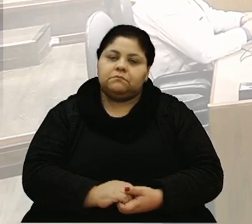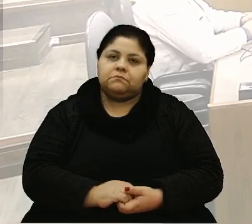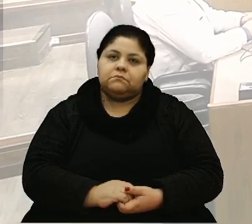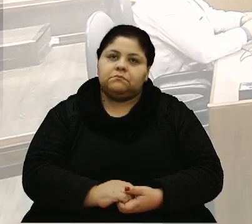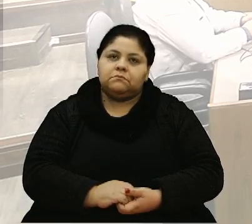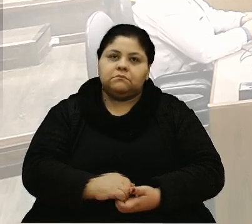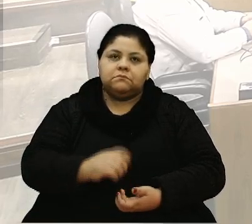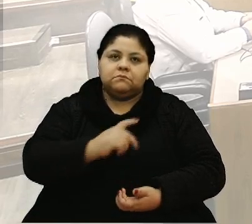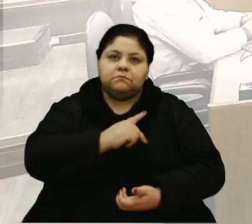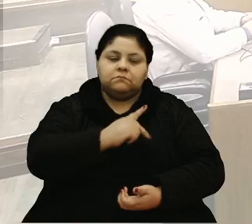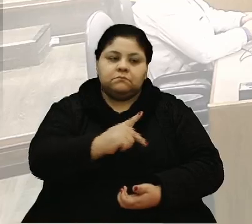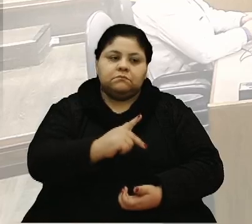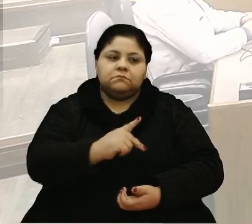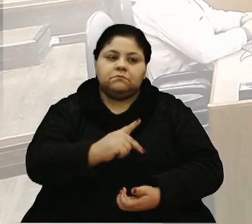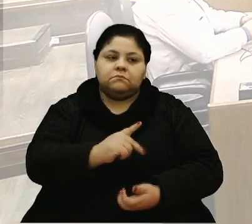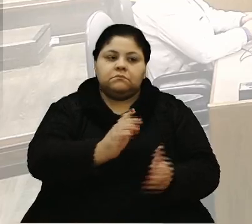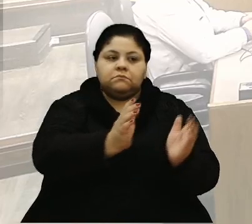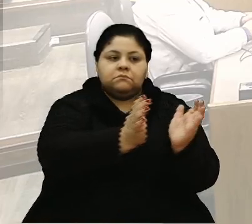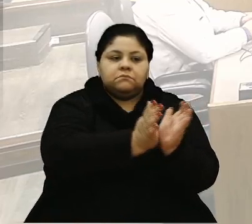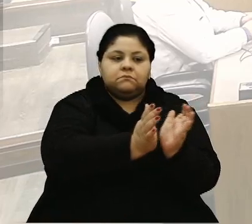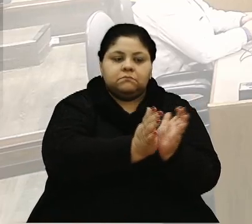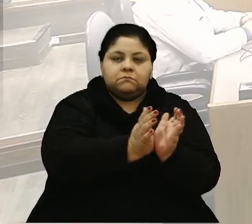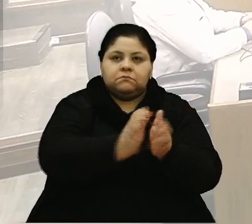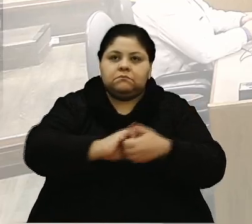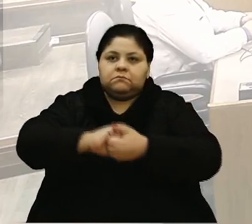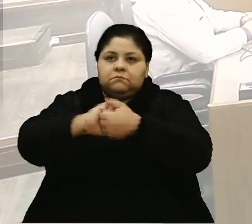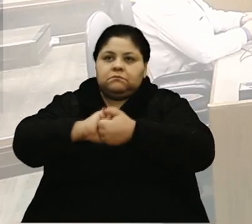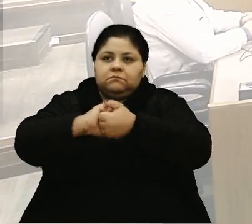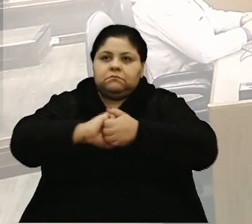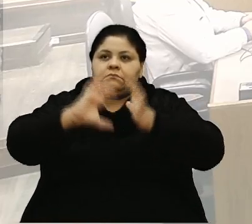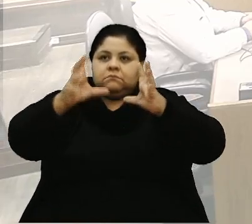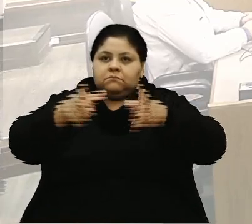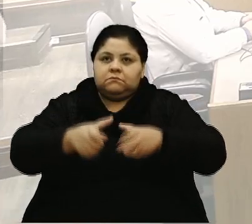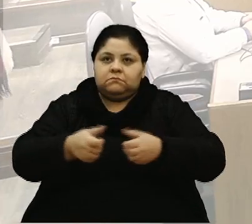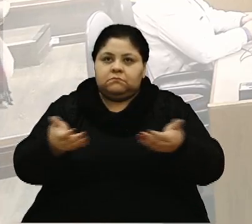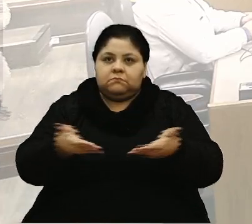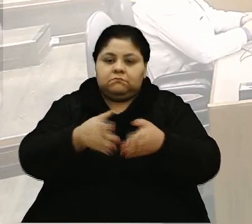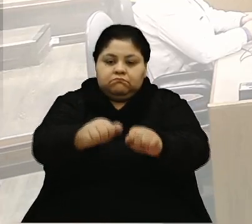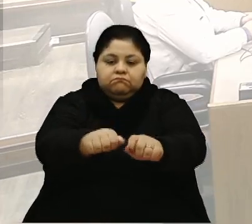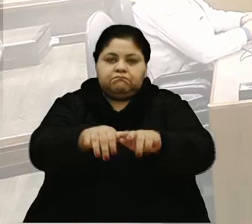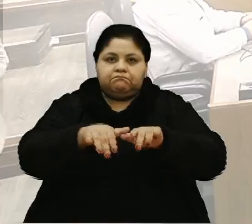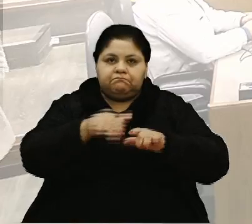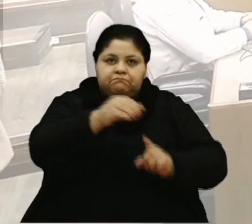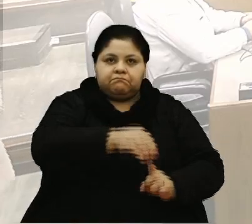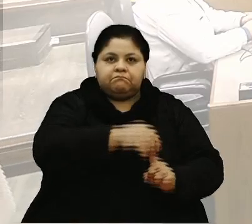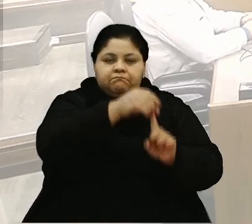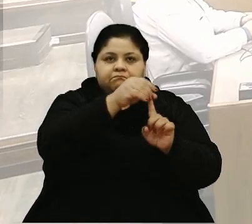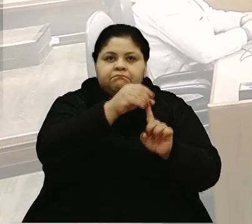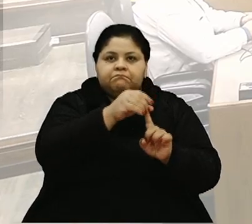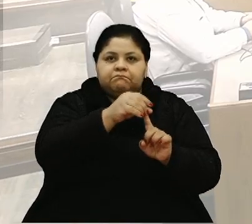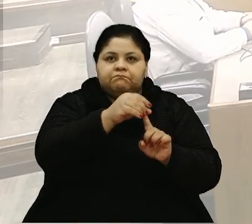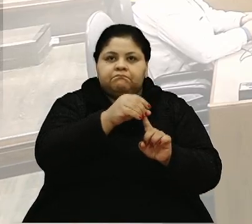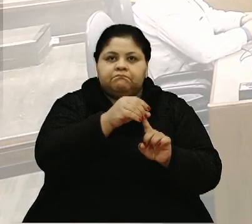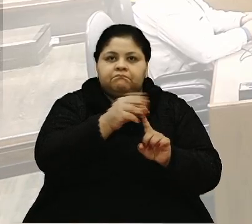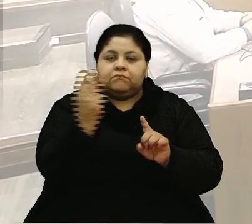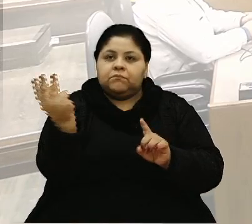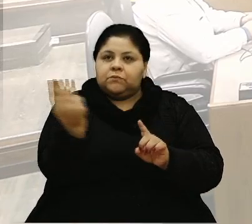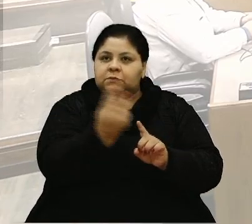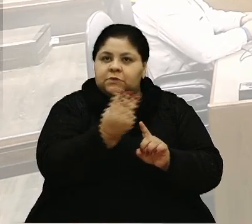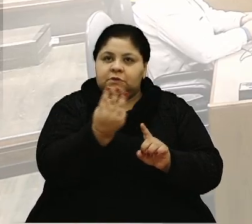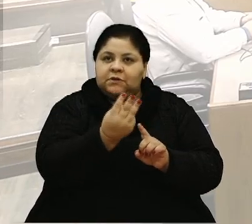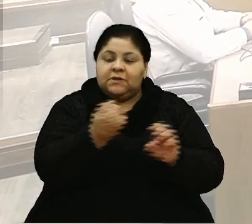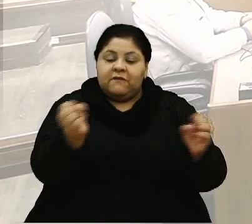Senhora presidente, nobres colegas, eu cumprimento a todos que estão aqui na plateia hoje, principalmente a nossa corte da Festa do